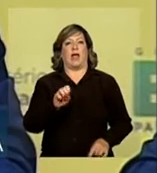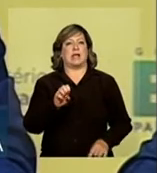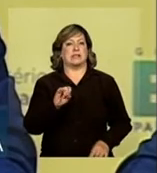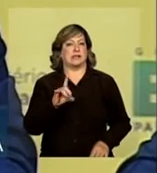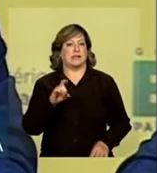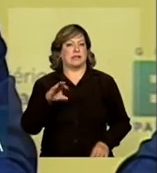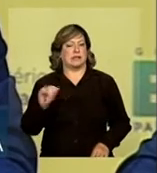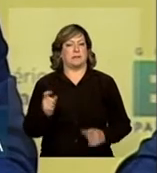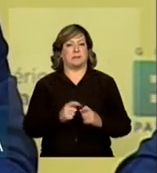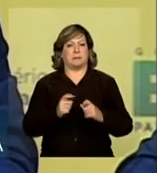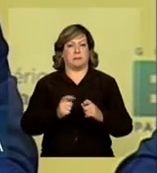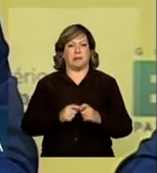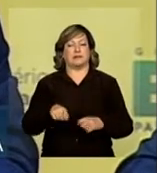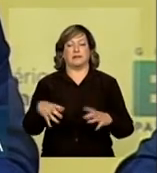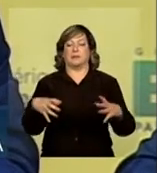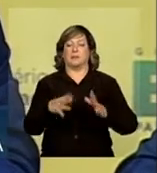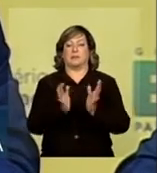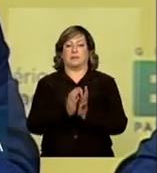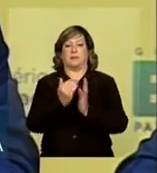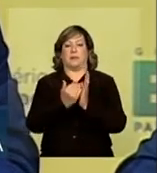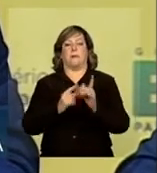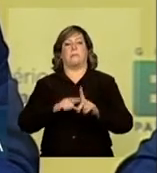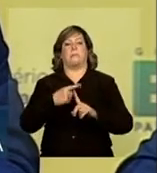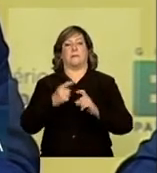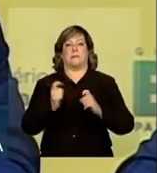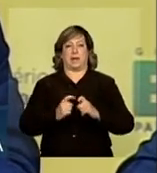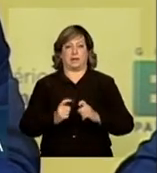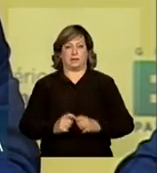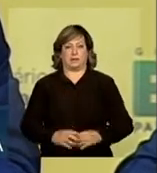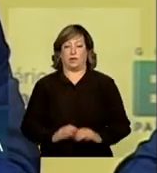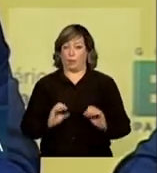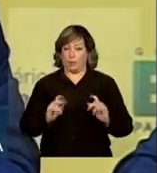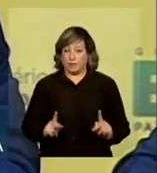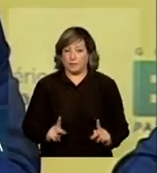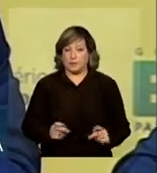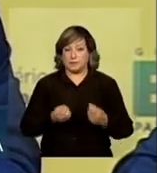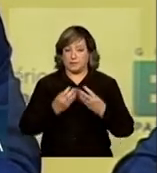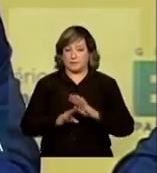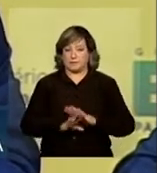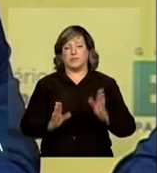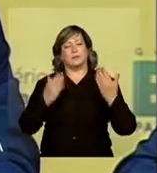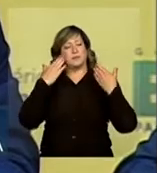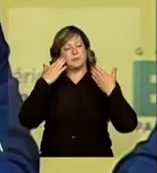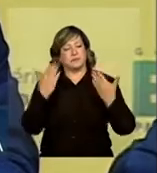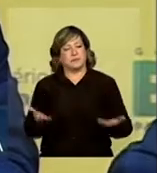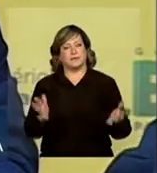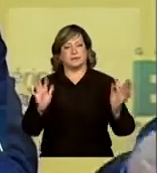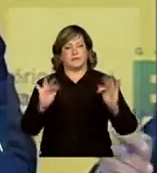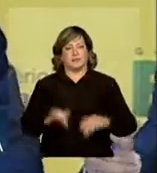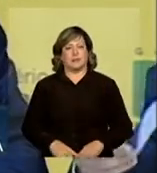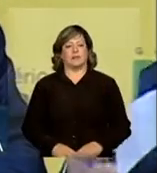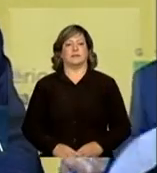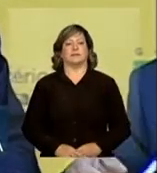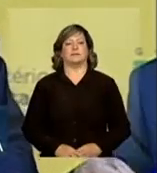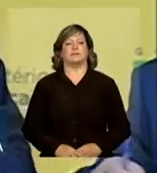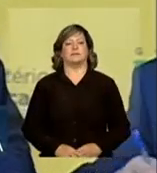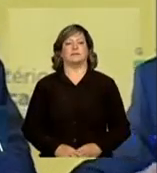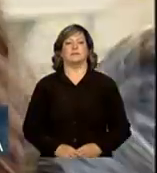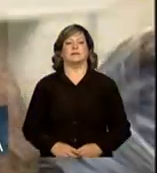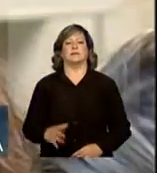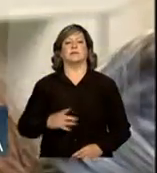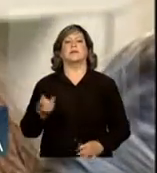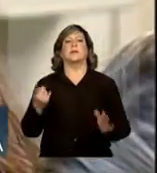Isso faz parte do programa Mais Médicos Ah tá bom gente obrigado a vocês todos então